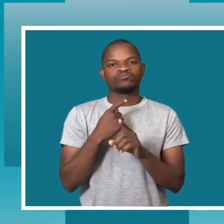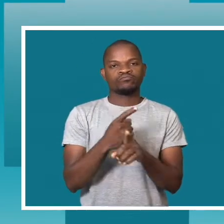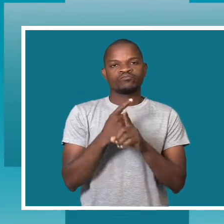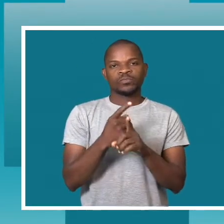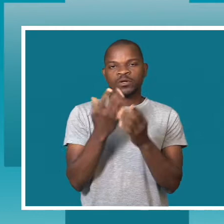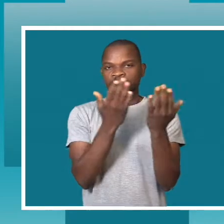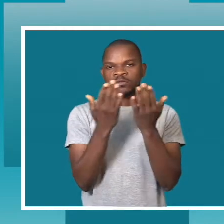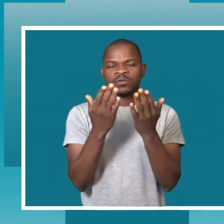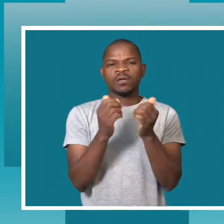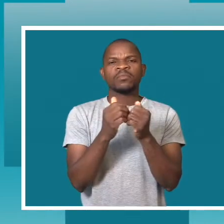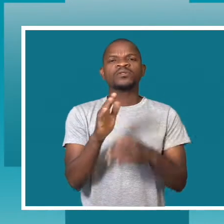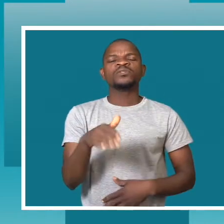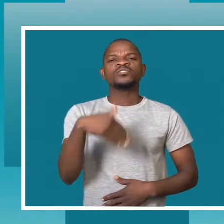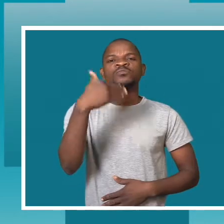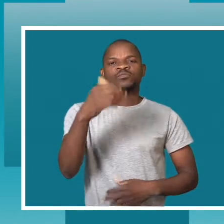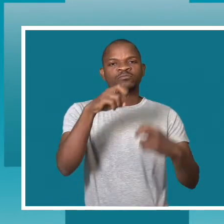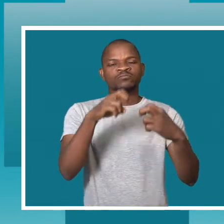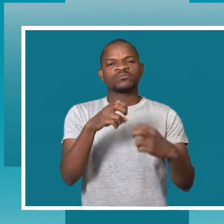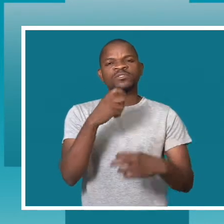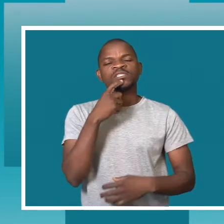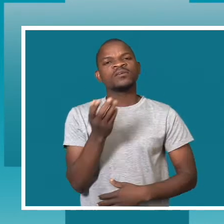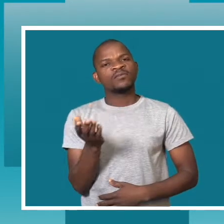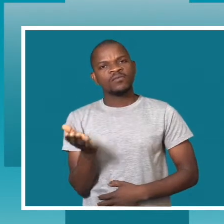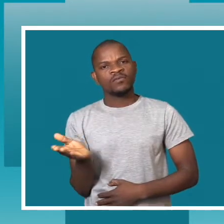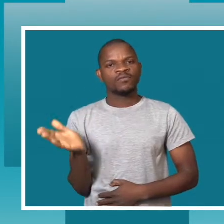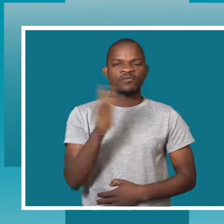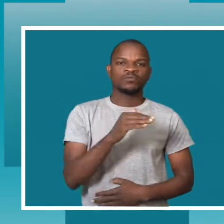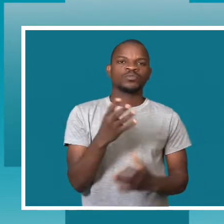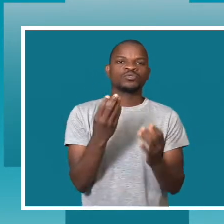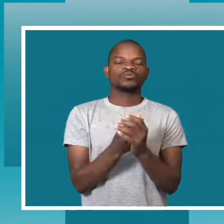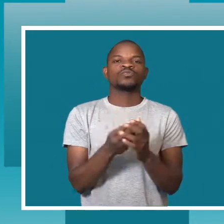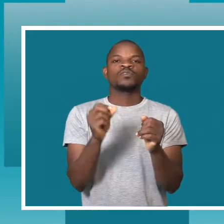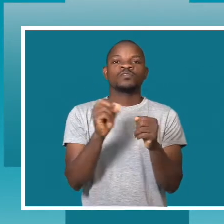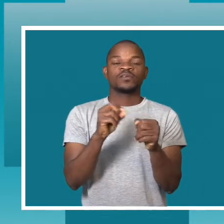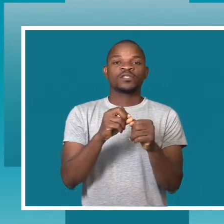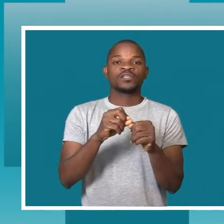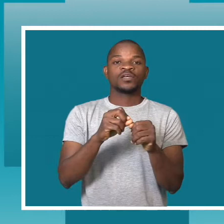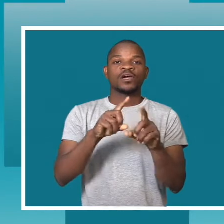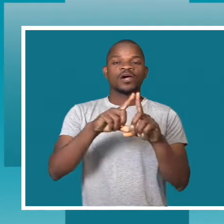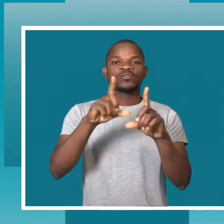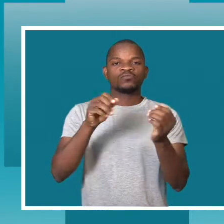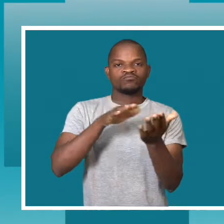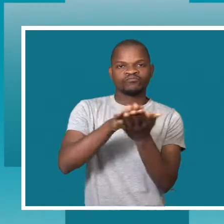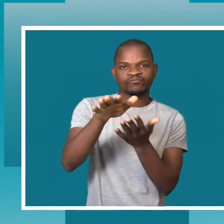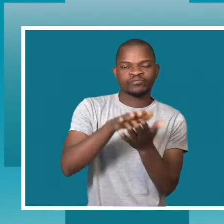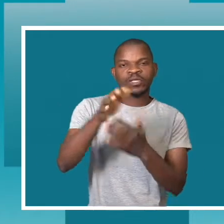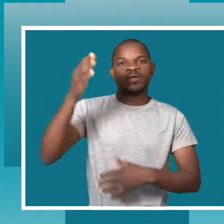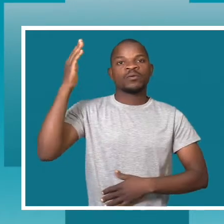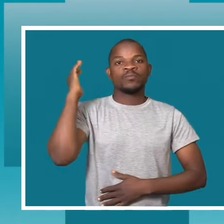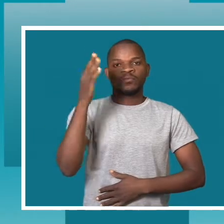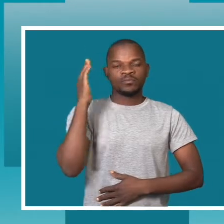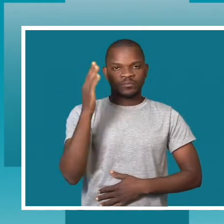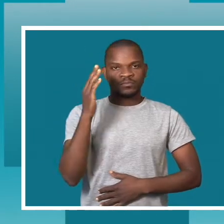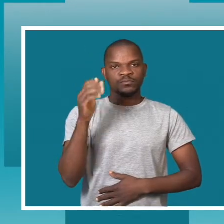Foi quando uma vez ele propôs-me o desafio também de estar a fazer parte daquilo que é